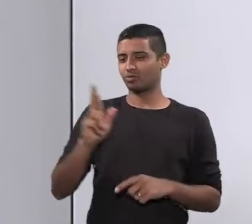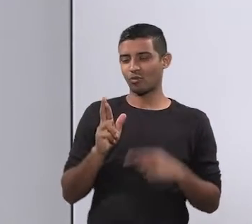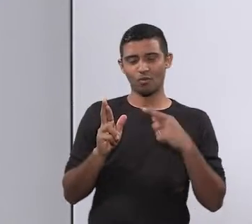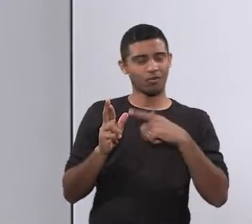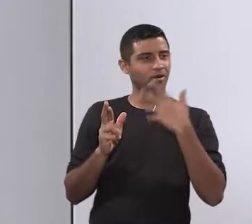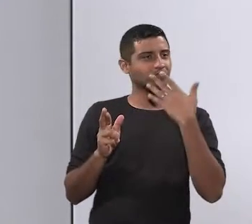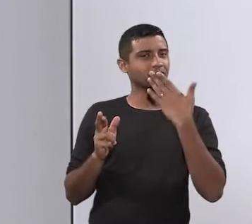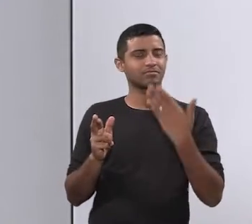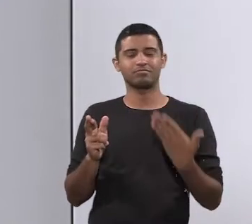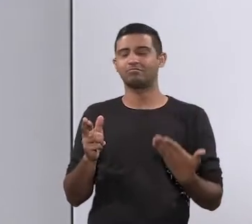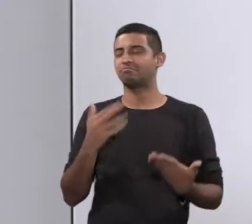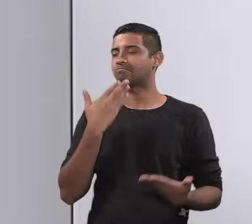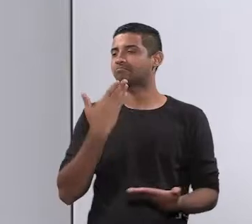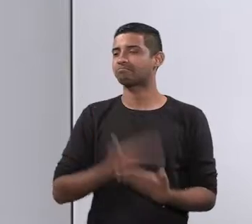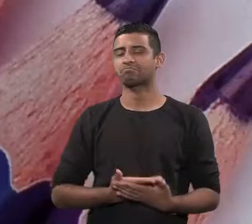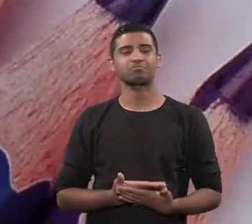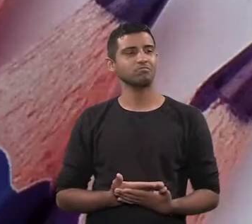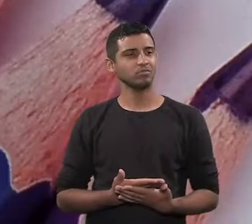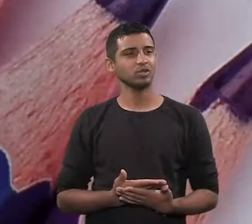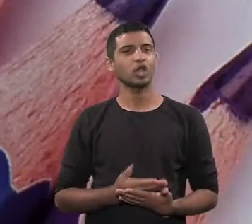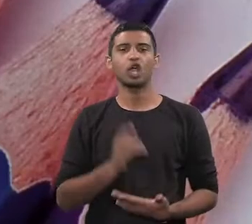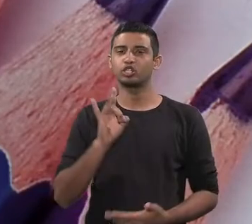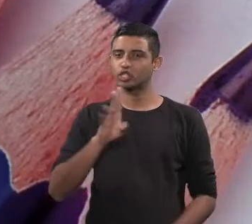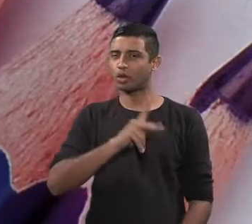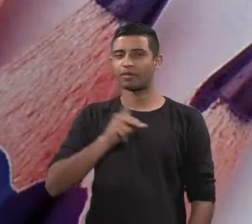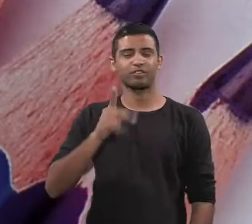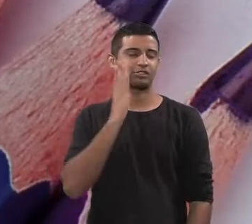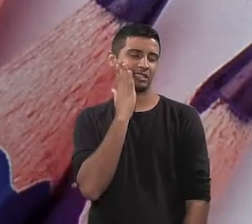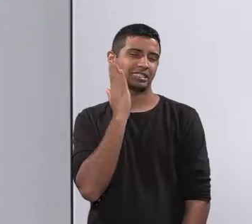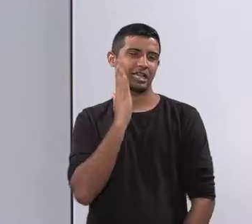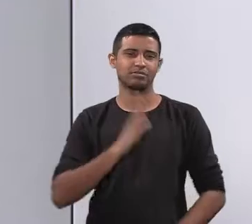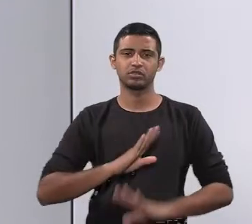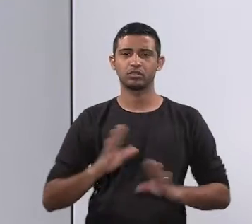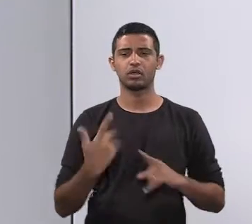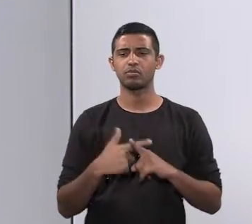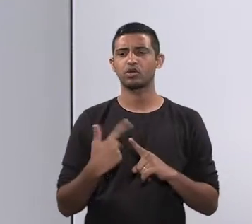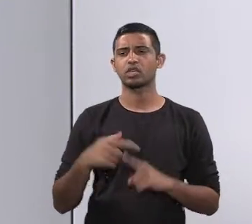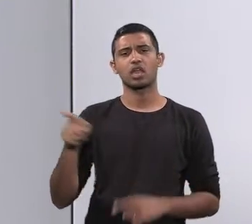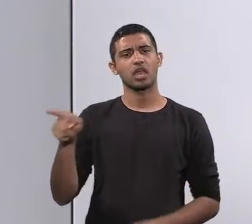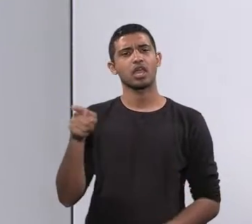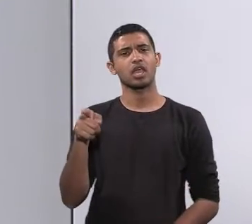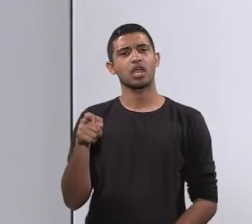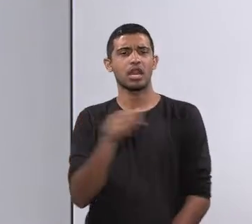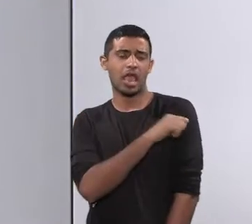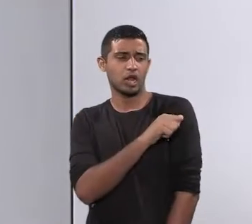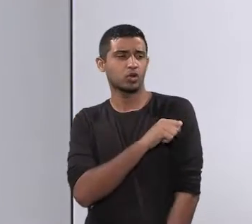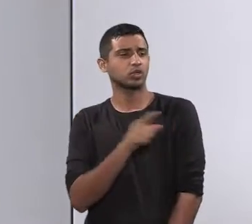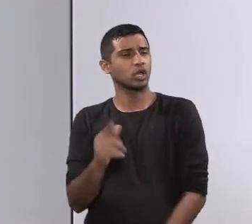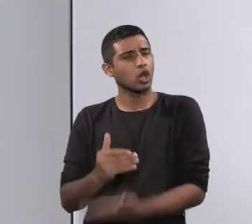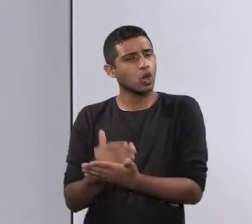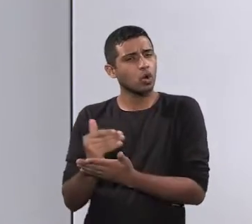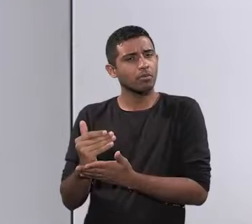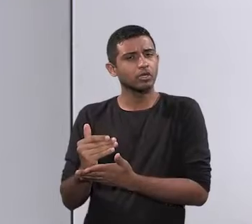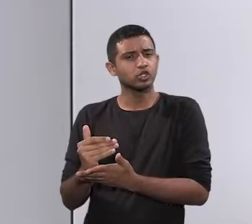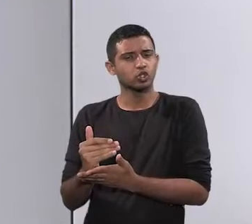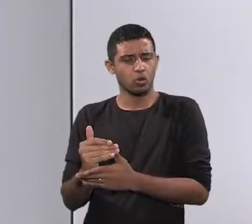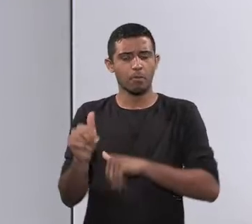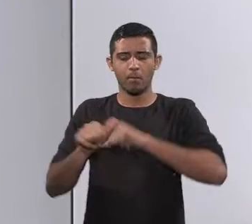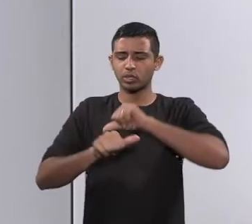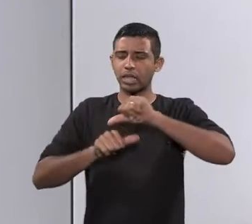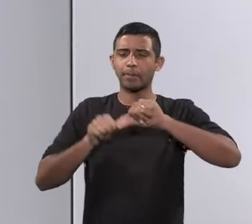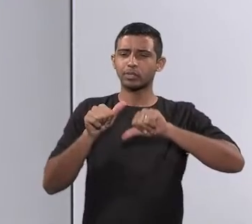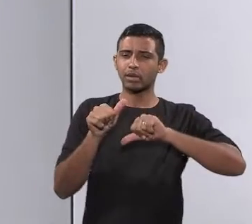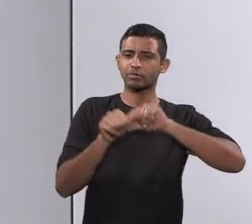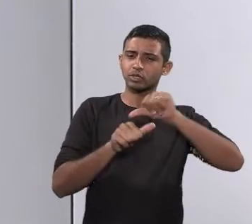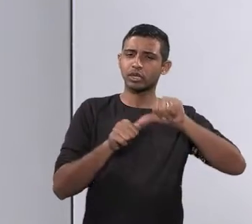é simplesmente o auge. Só quem é professor sabe. Só quem é professor sabe. Porque o menino passou a interagir, ele melhorou o